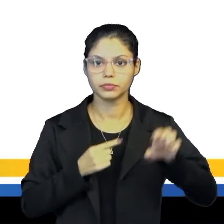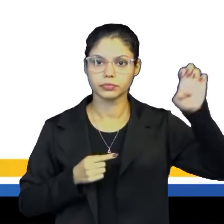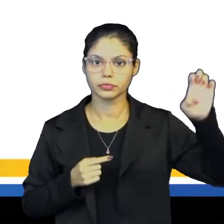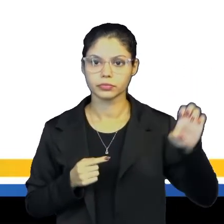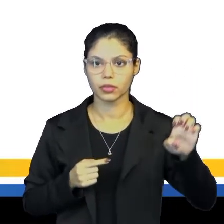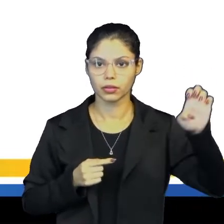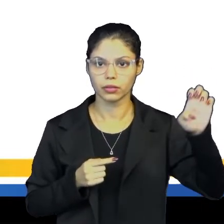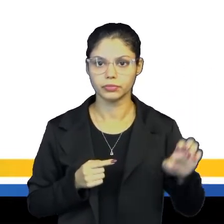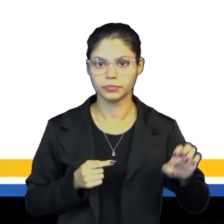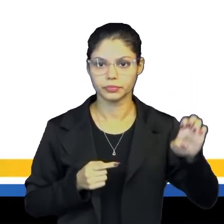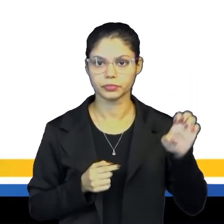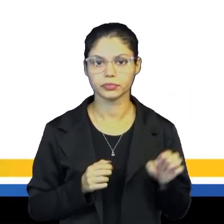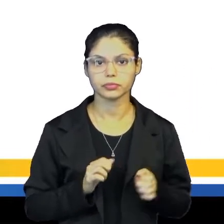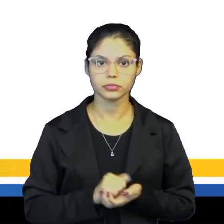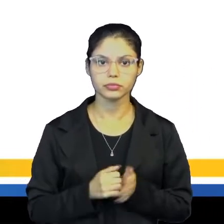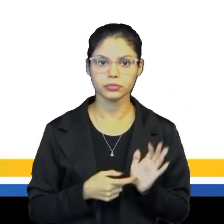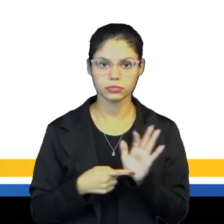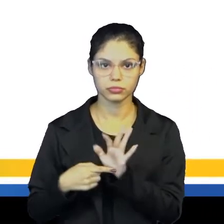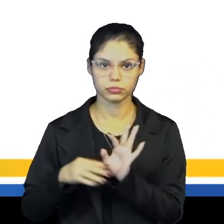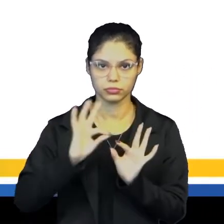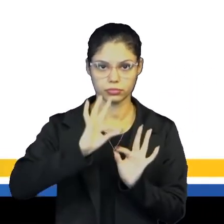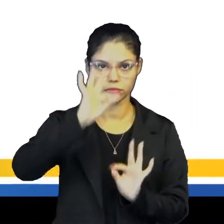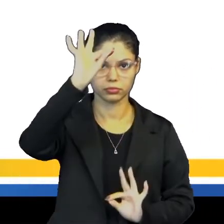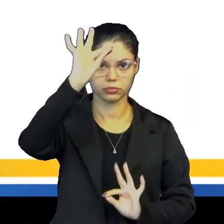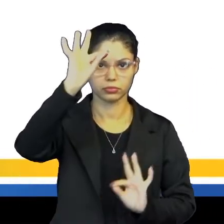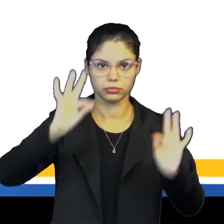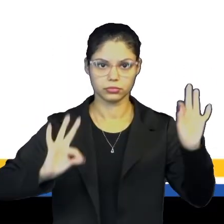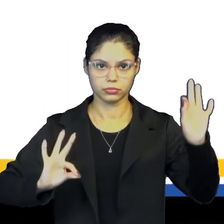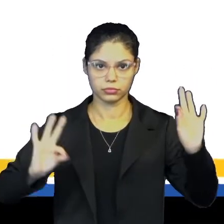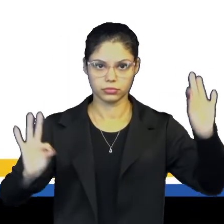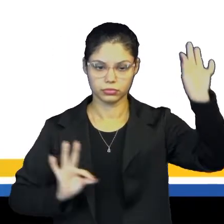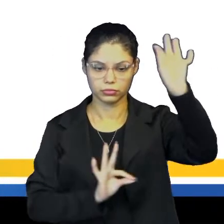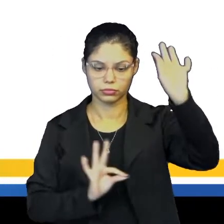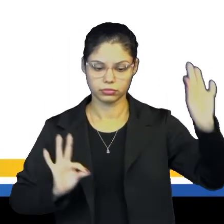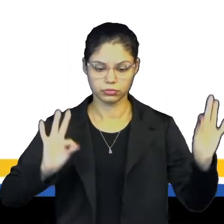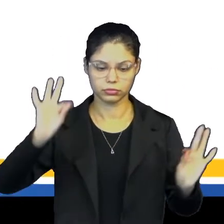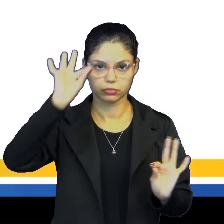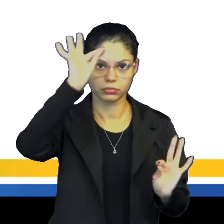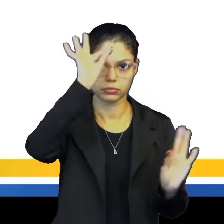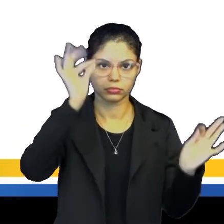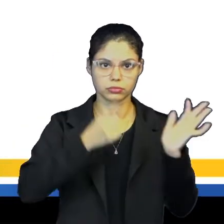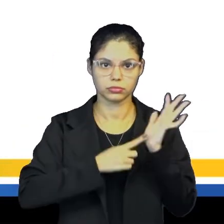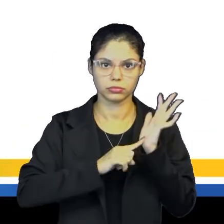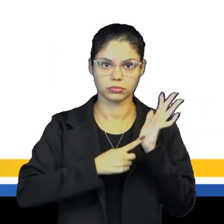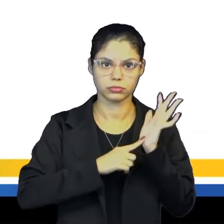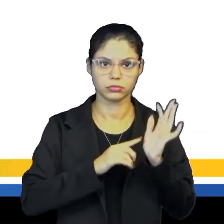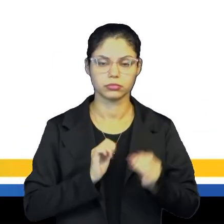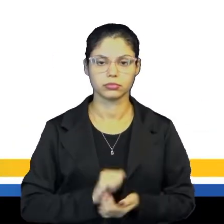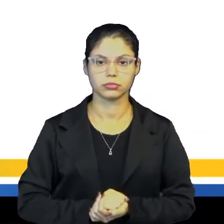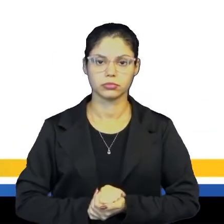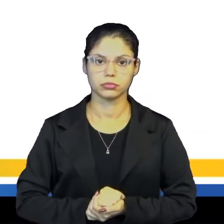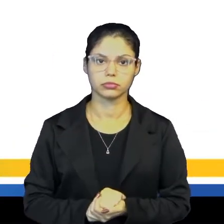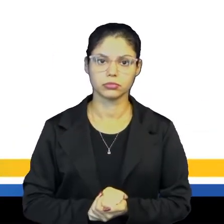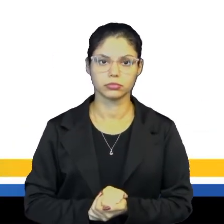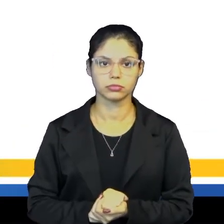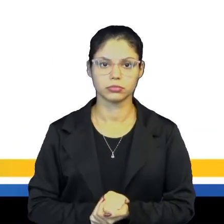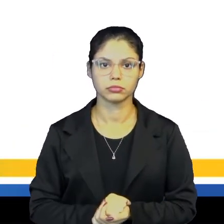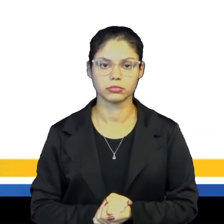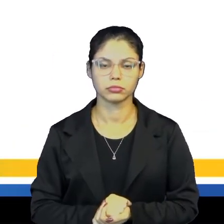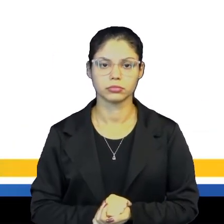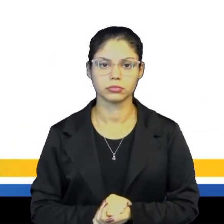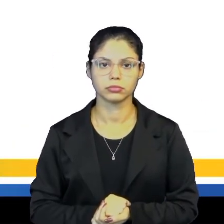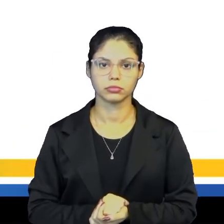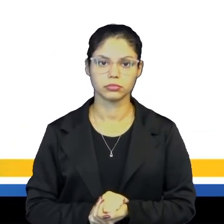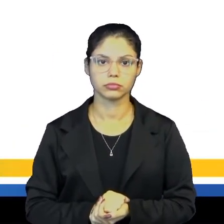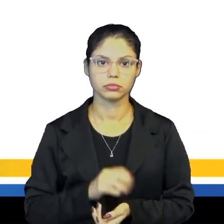que nós temos a presença de várias linhas e também vários pontos abertos e fechados.